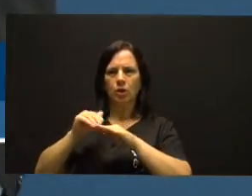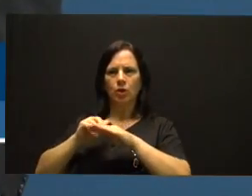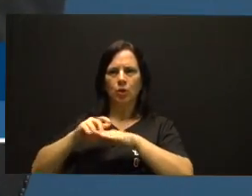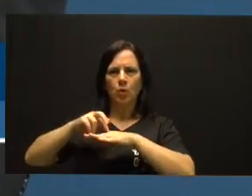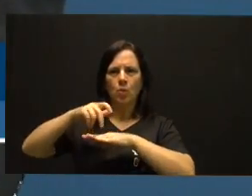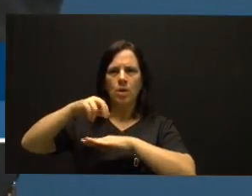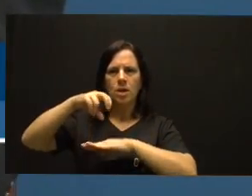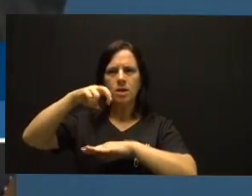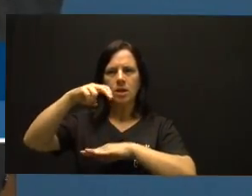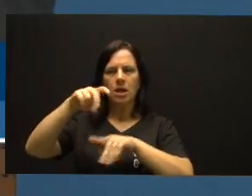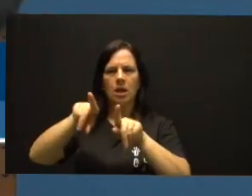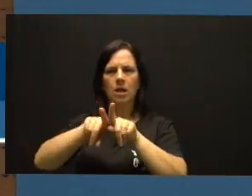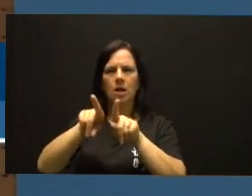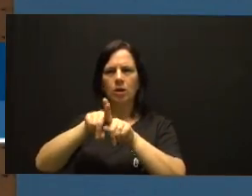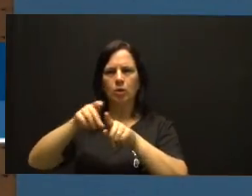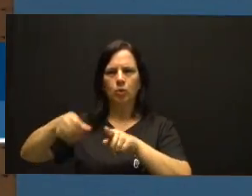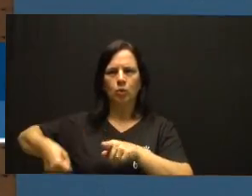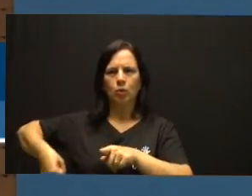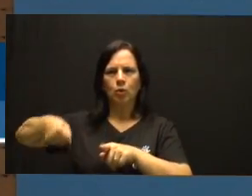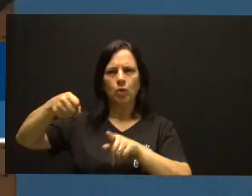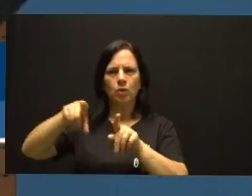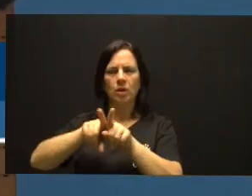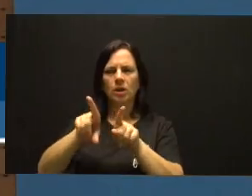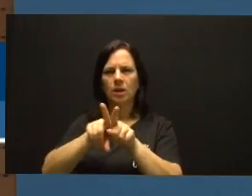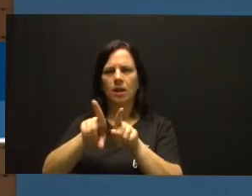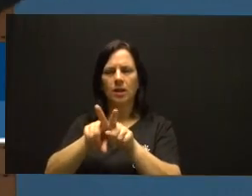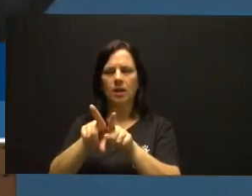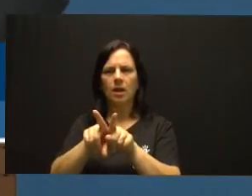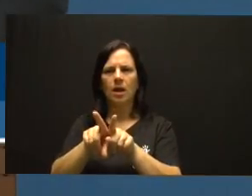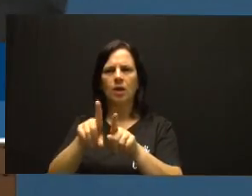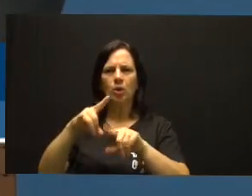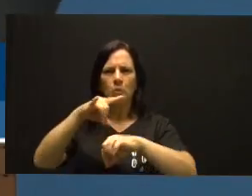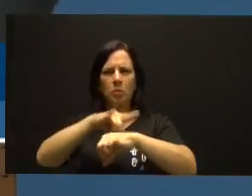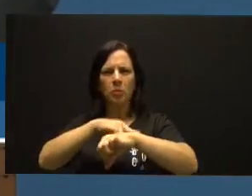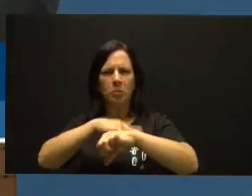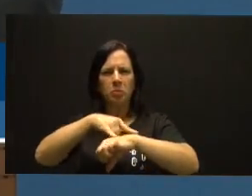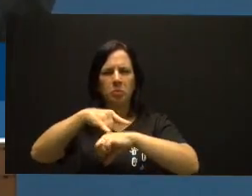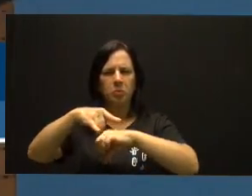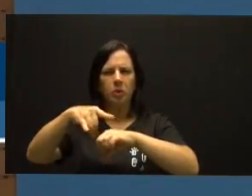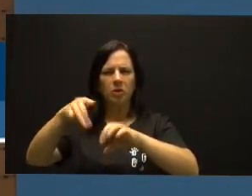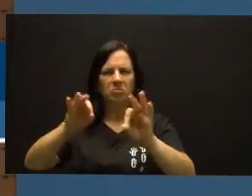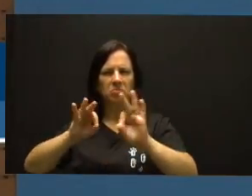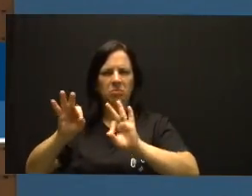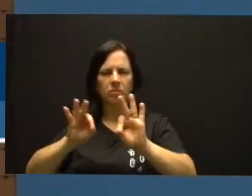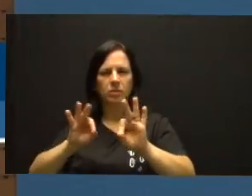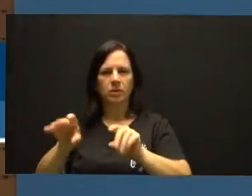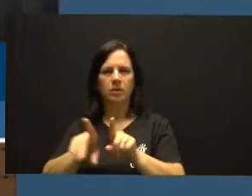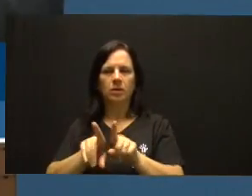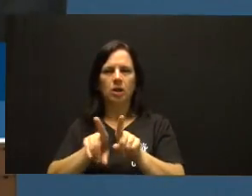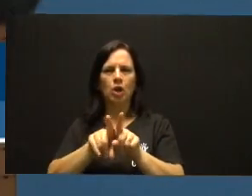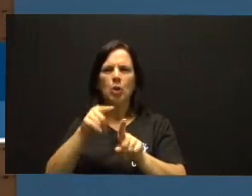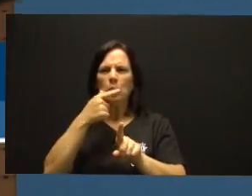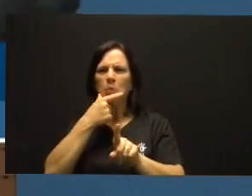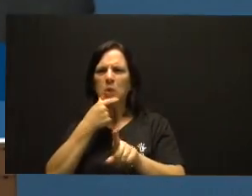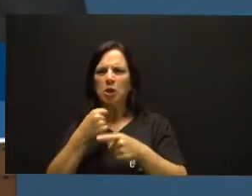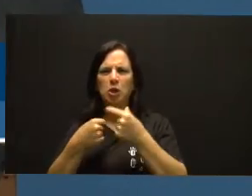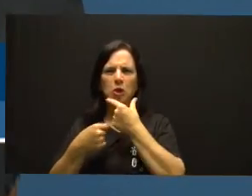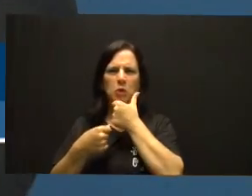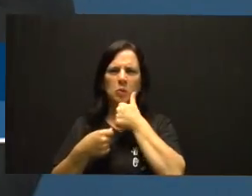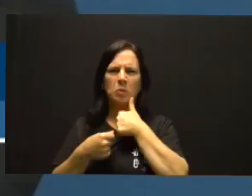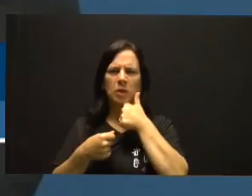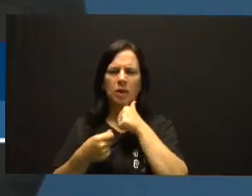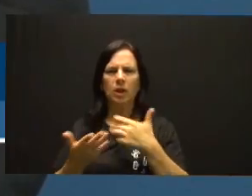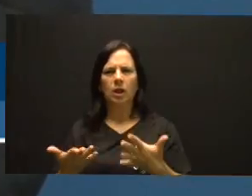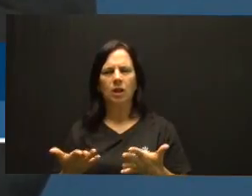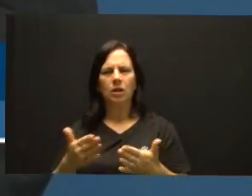sem guarda-corpo, era banheiro, na verdade, inacabado, um banheiro para tanto meninos e meninas para usarem, um